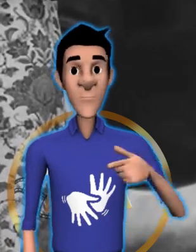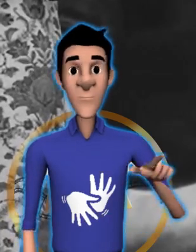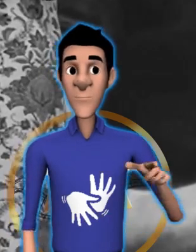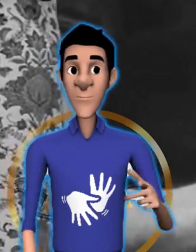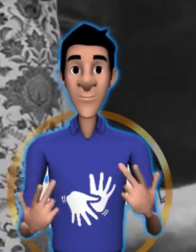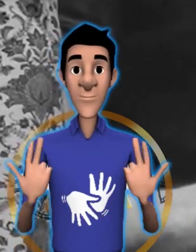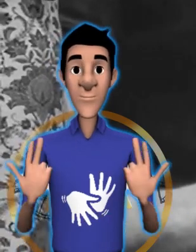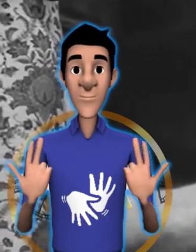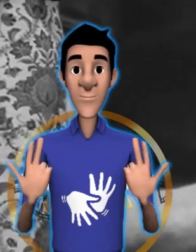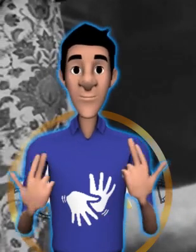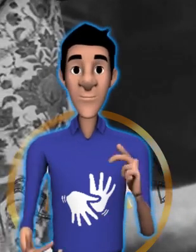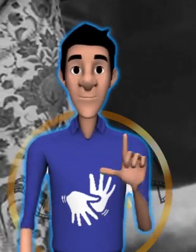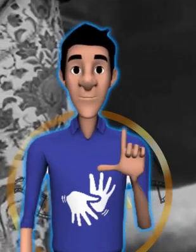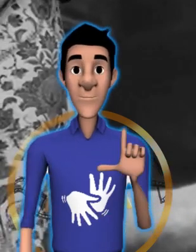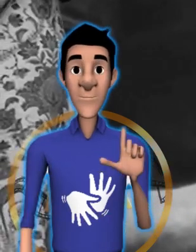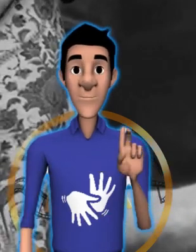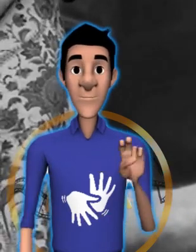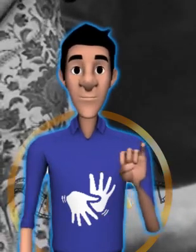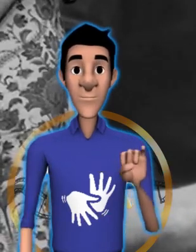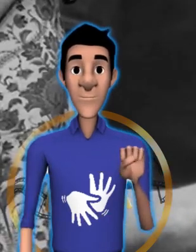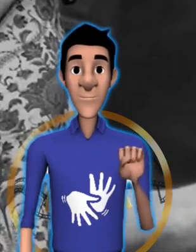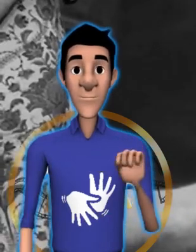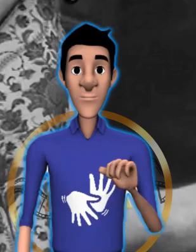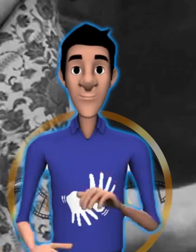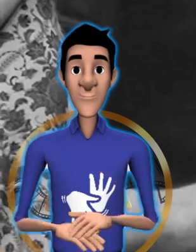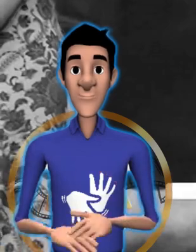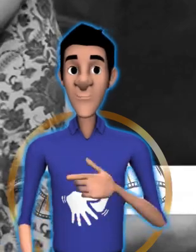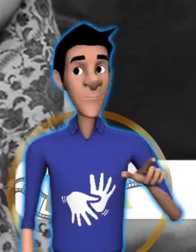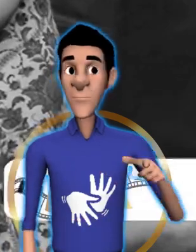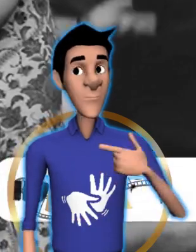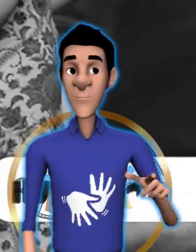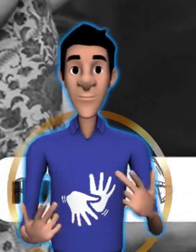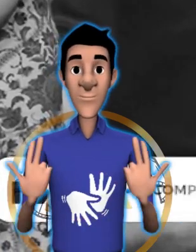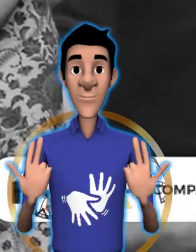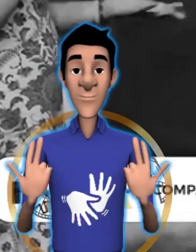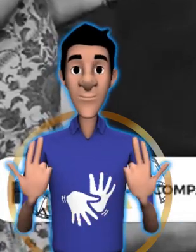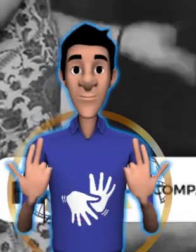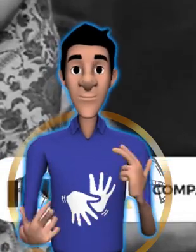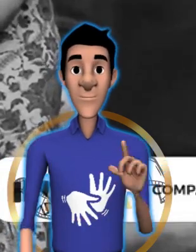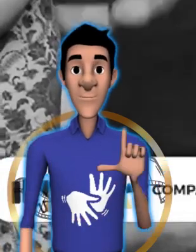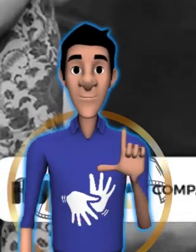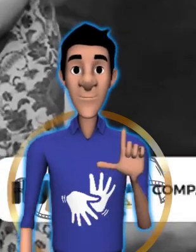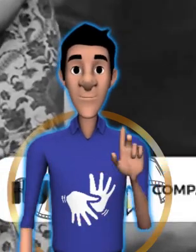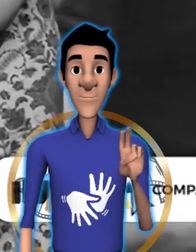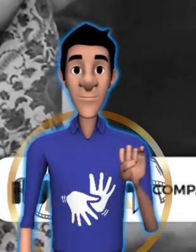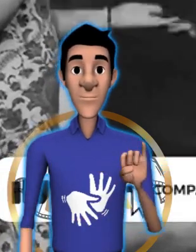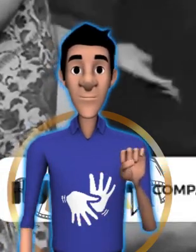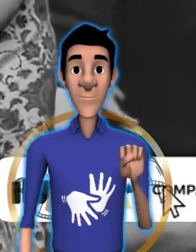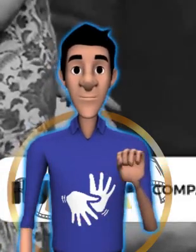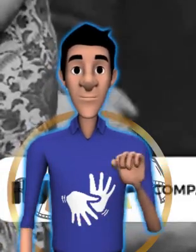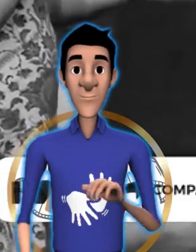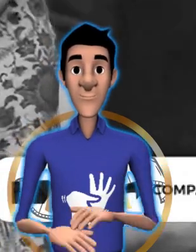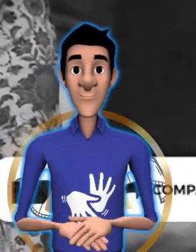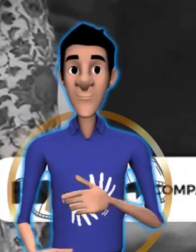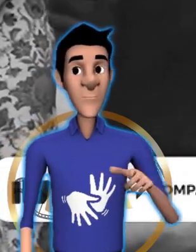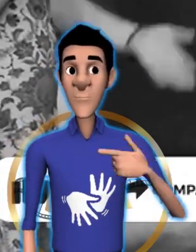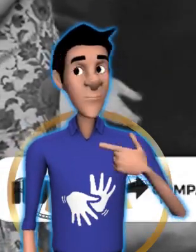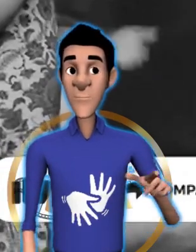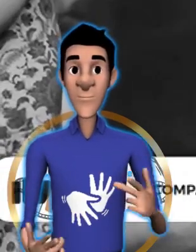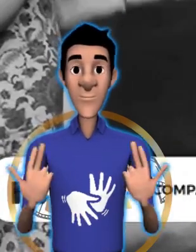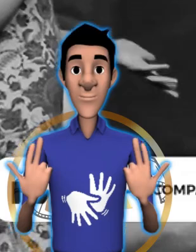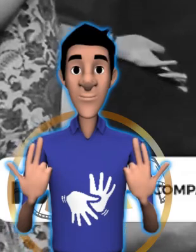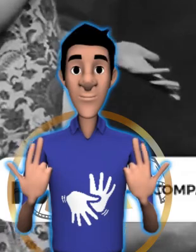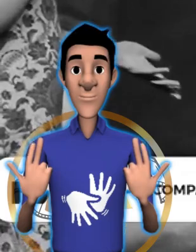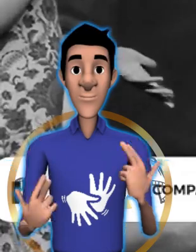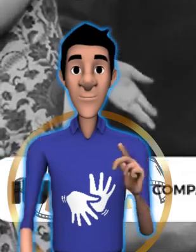Traz seus livros para colocar para vender juntos com os meus, que eu quero ajudar você nos seus É só desejos. uma coisa que eu queria te contar pessoalmente. Sentada